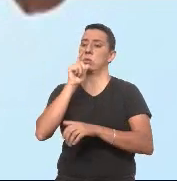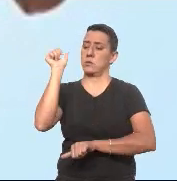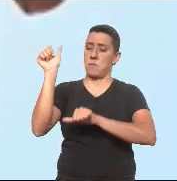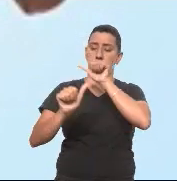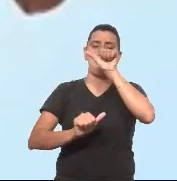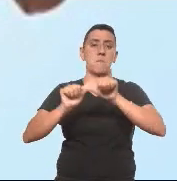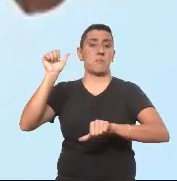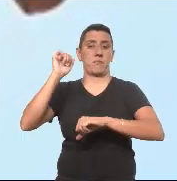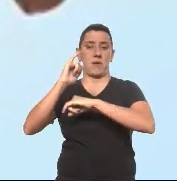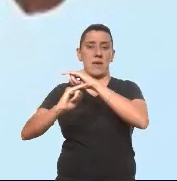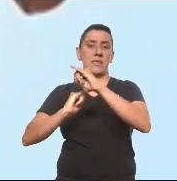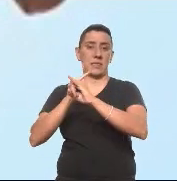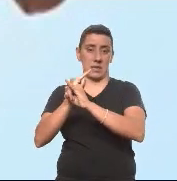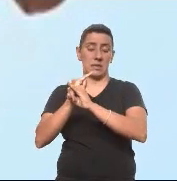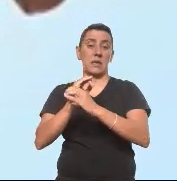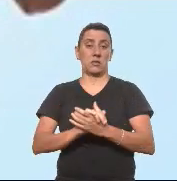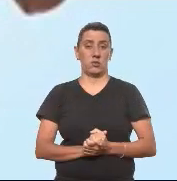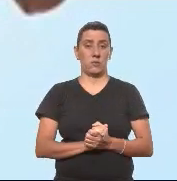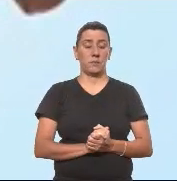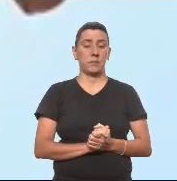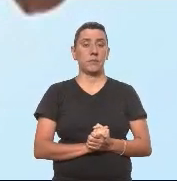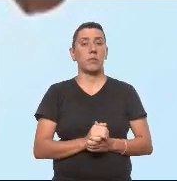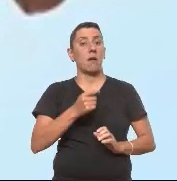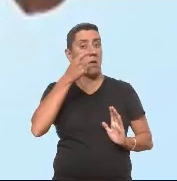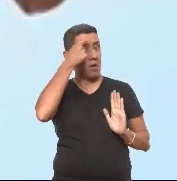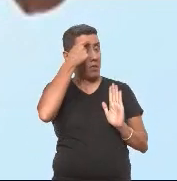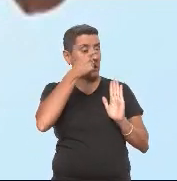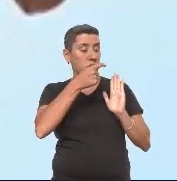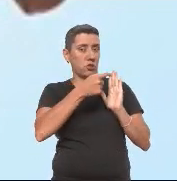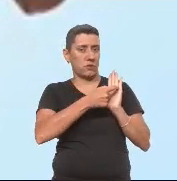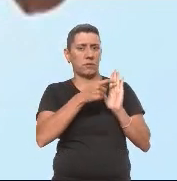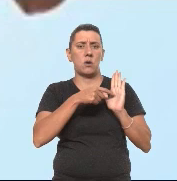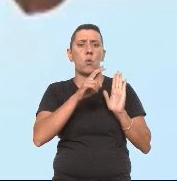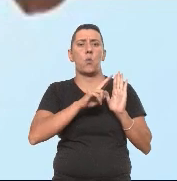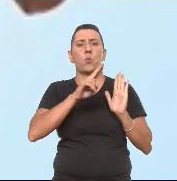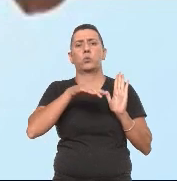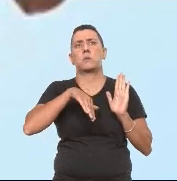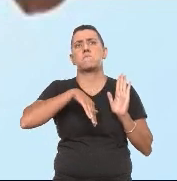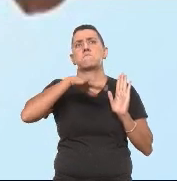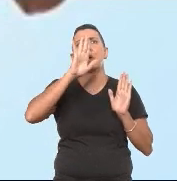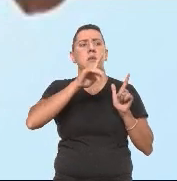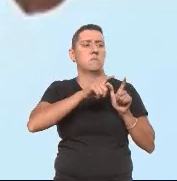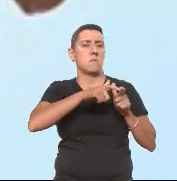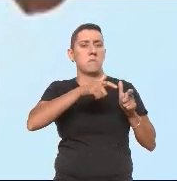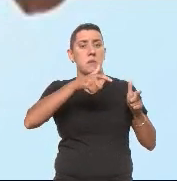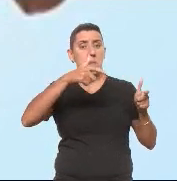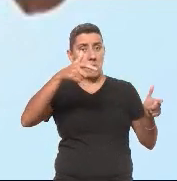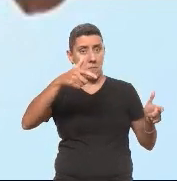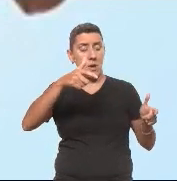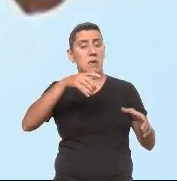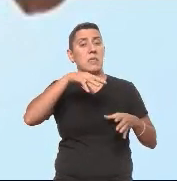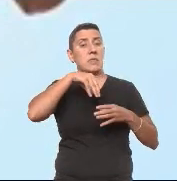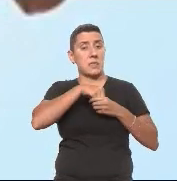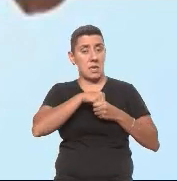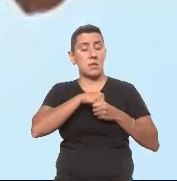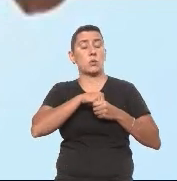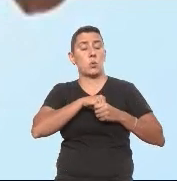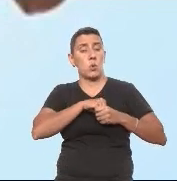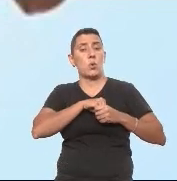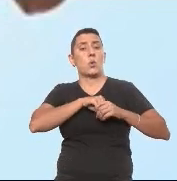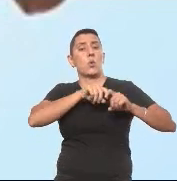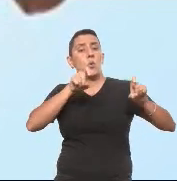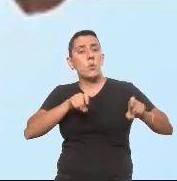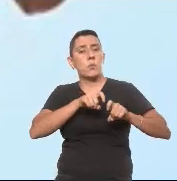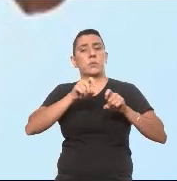digital a inteligência artificial cada vez mais sendo utilizado Então eu preciso ter tanto na minha computação conta nas